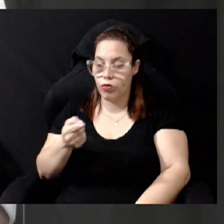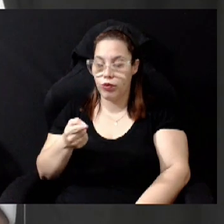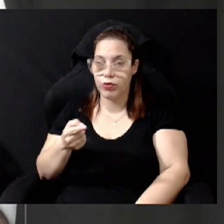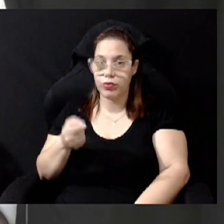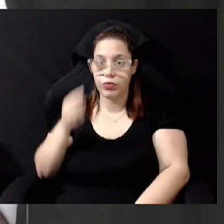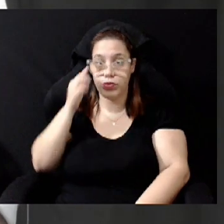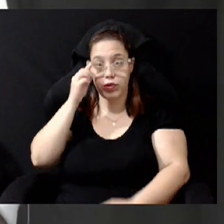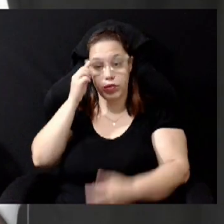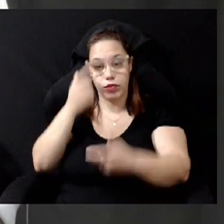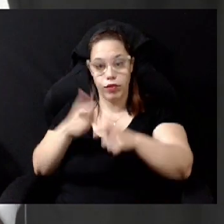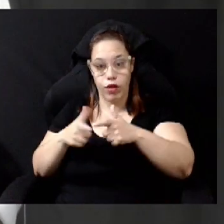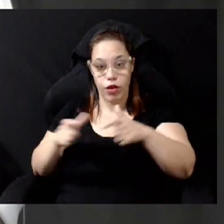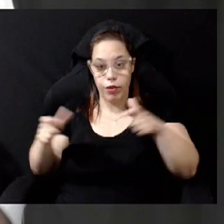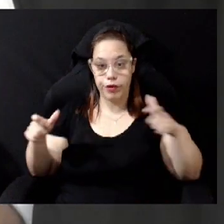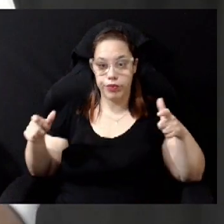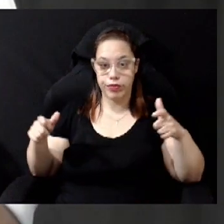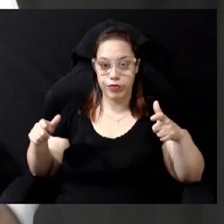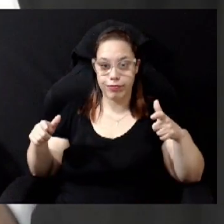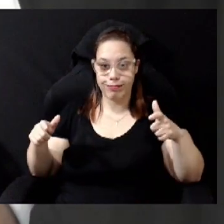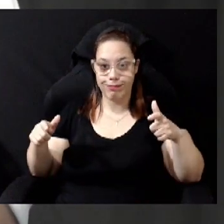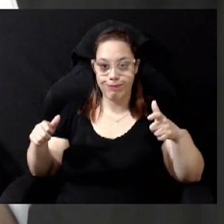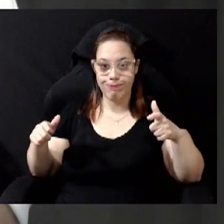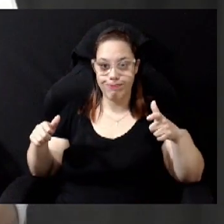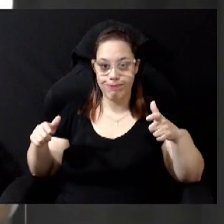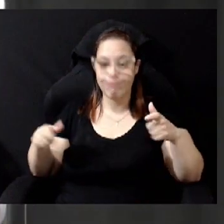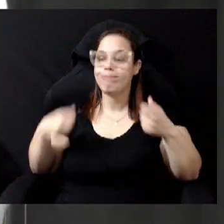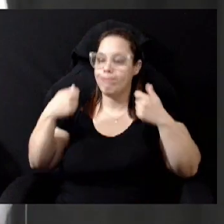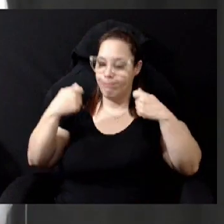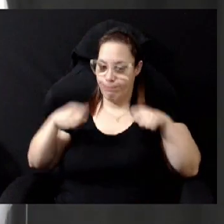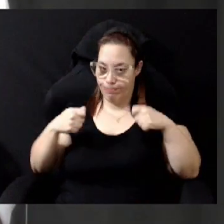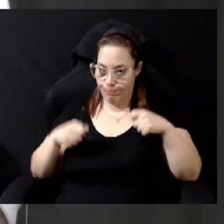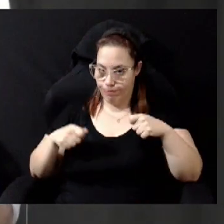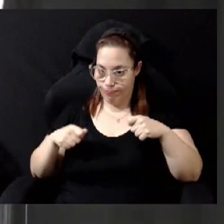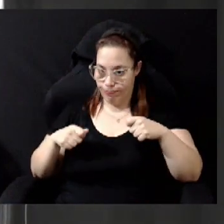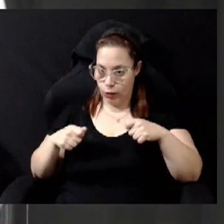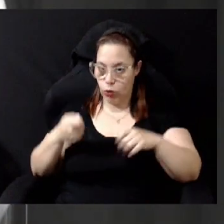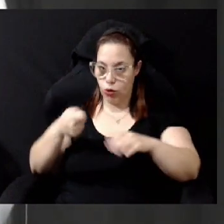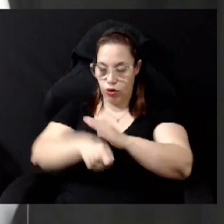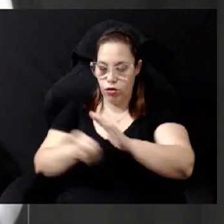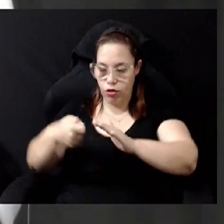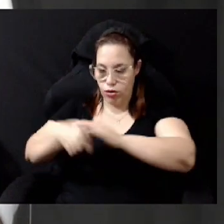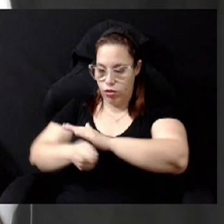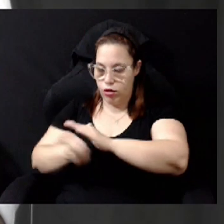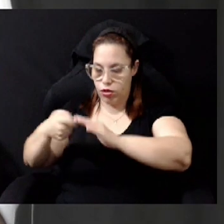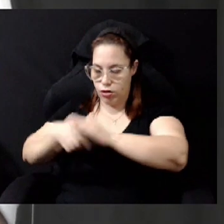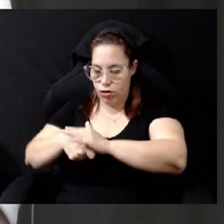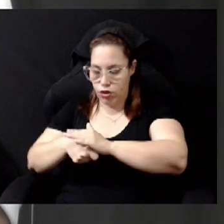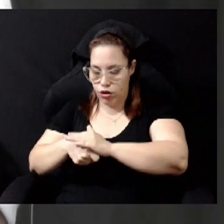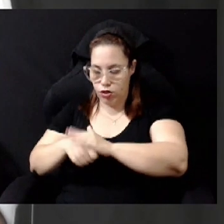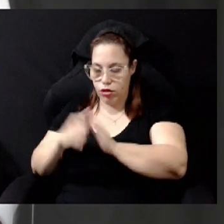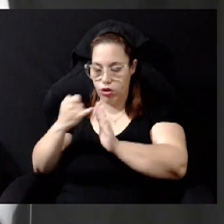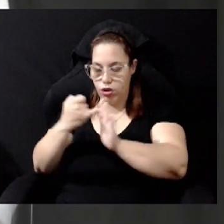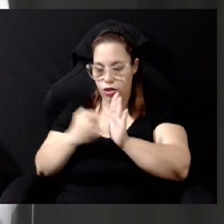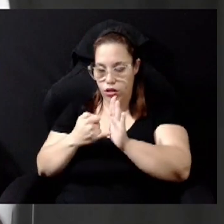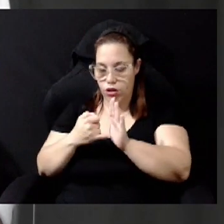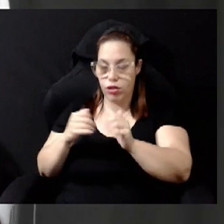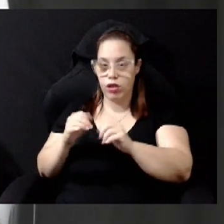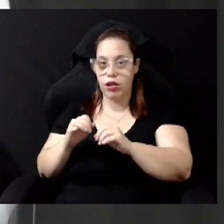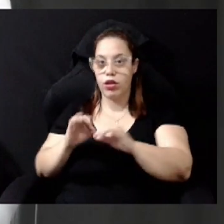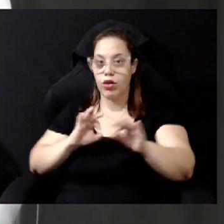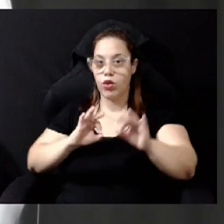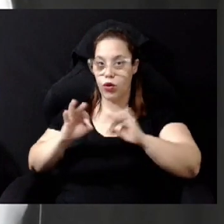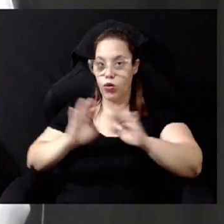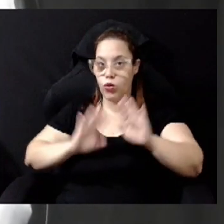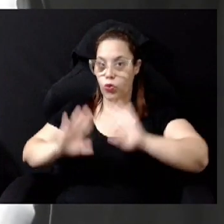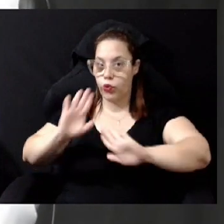claro que precisa de mais investimentos em infraestrutura, em zeladoria, mas com tudo isso nós